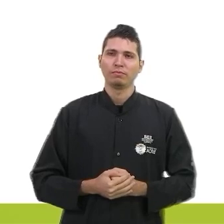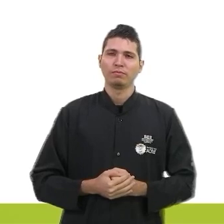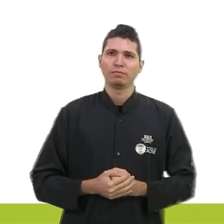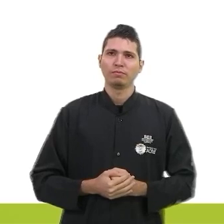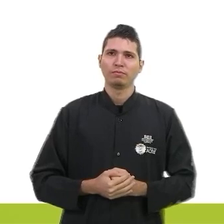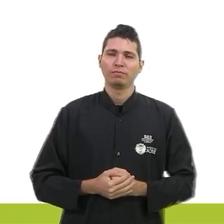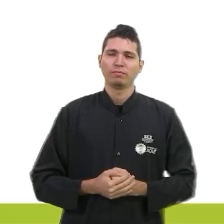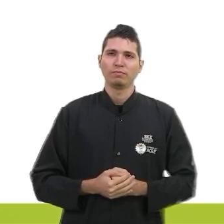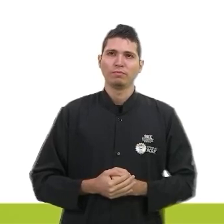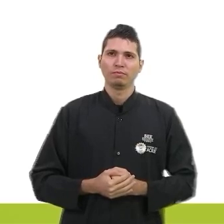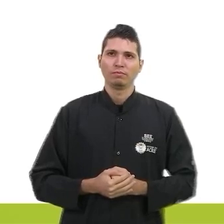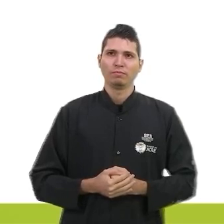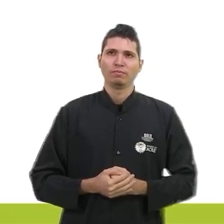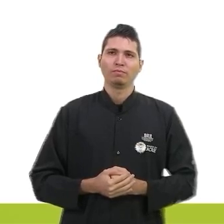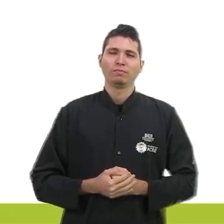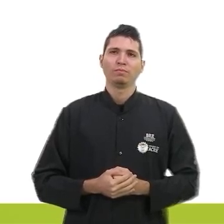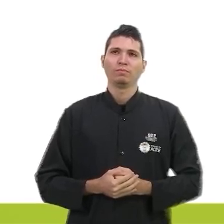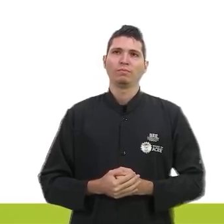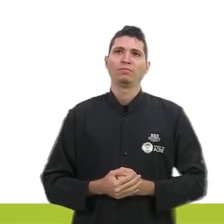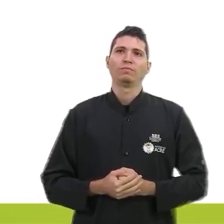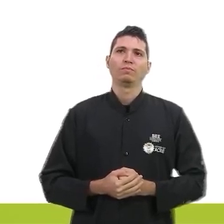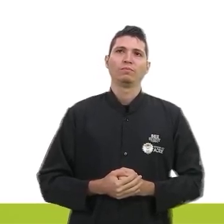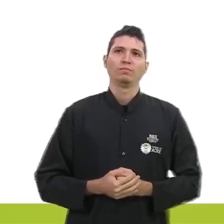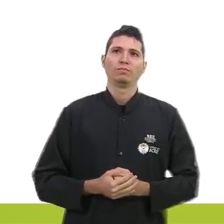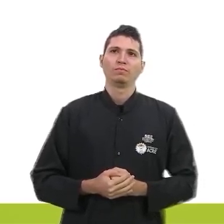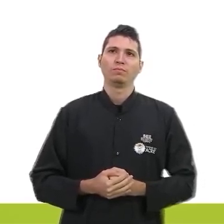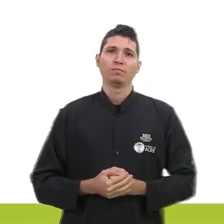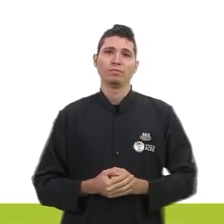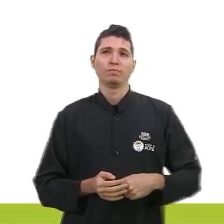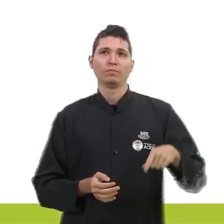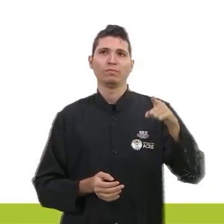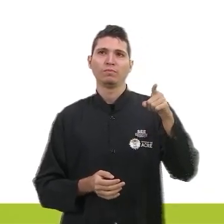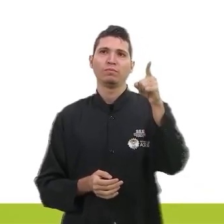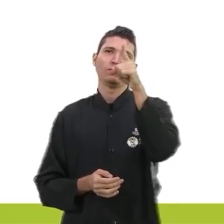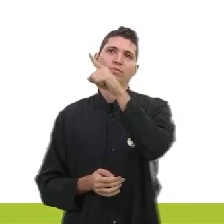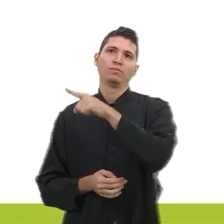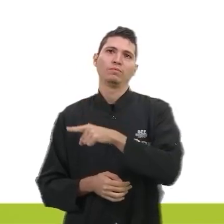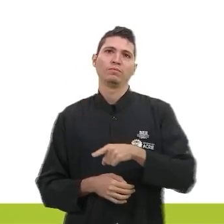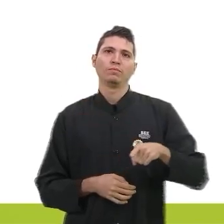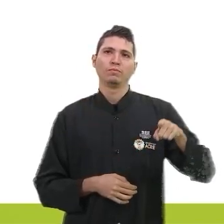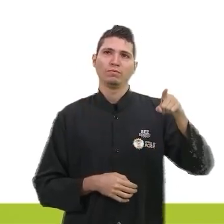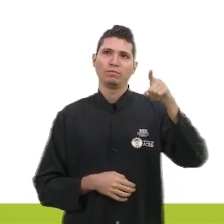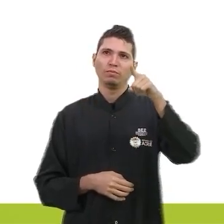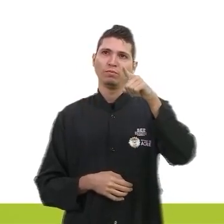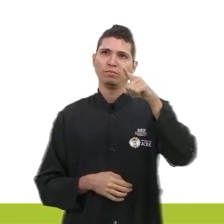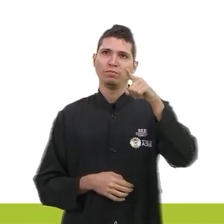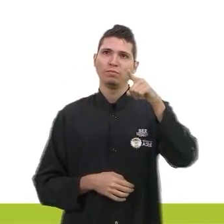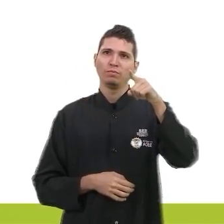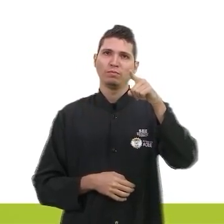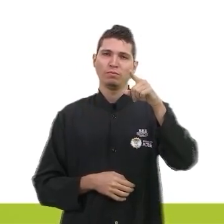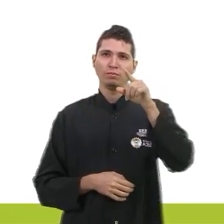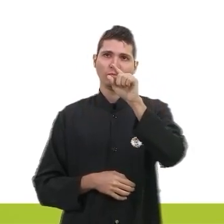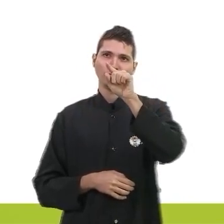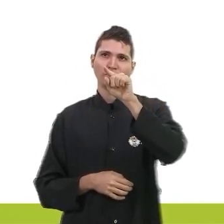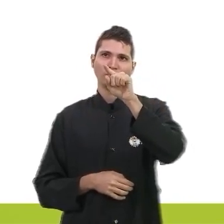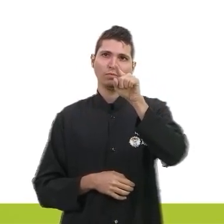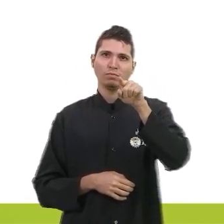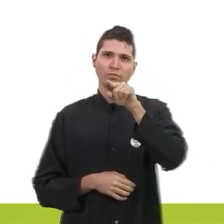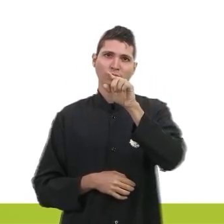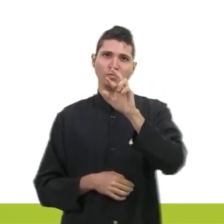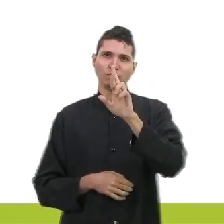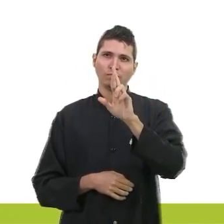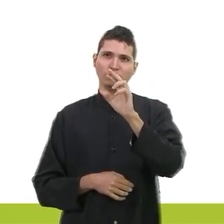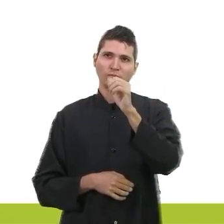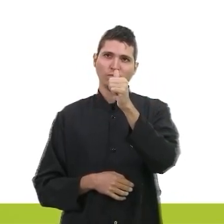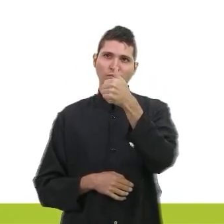Então, considere uma circunferência de raio 1. Vou deixar bem claro, raio 1.